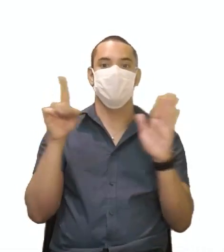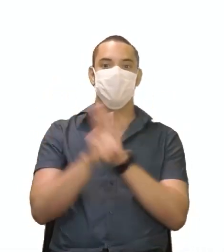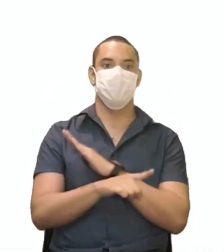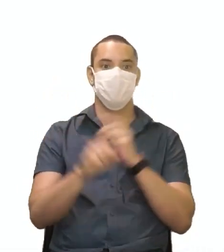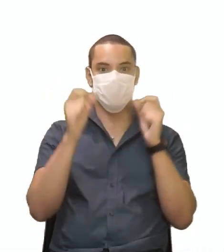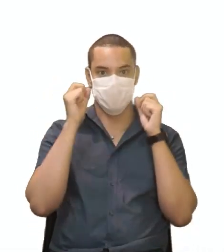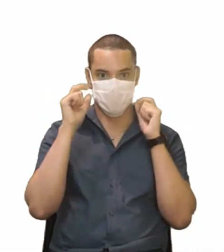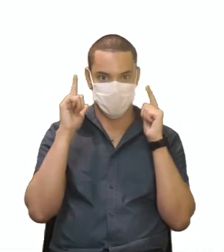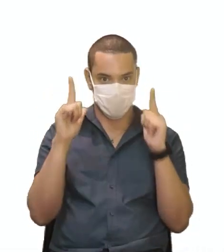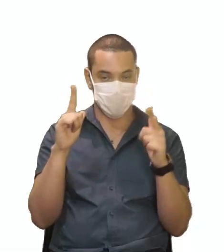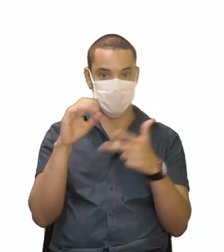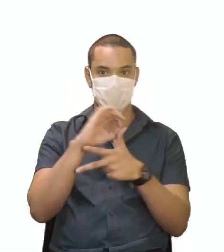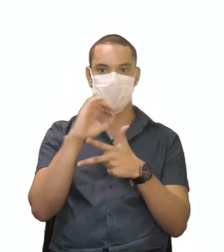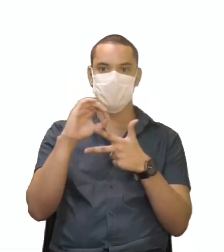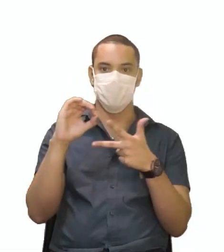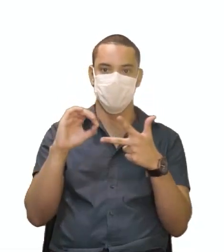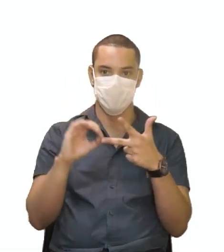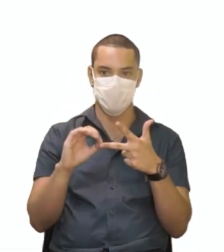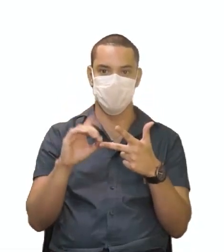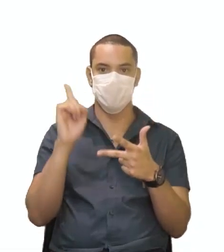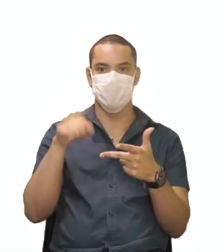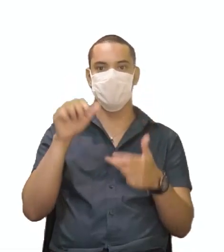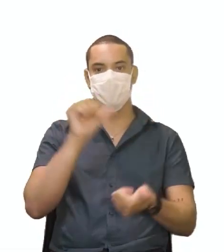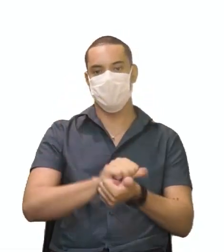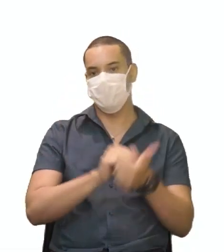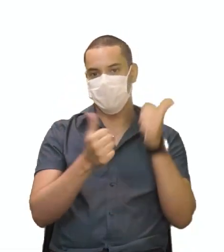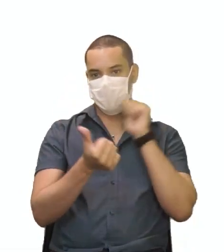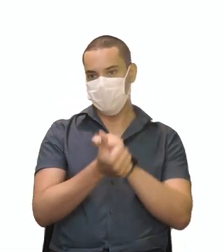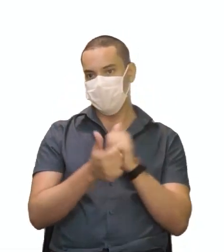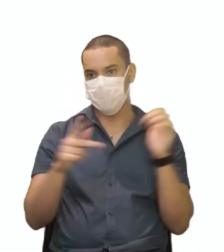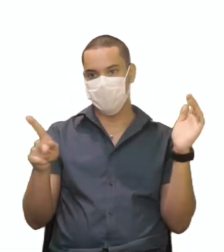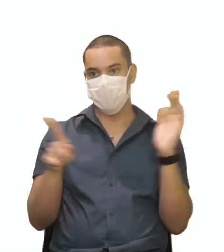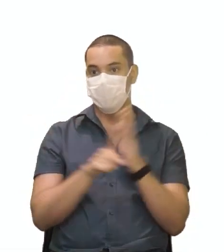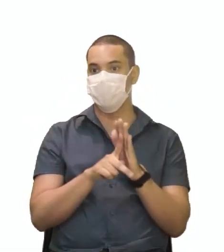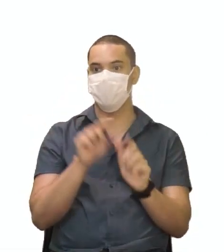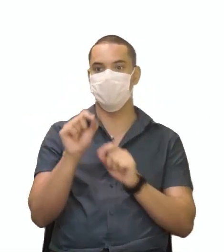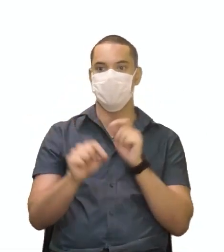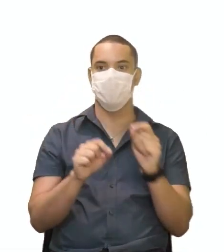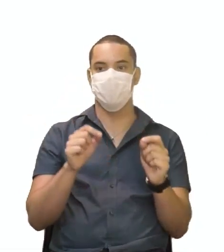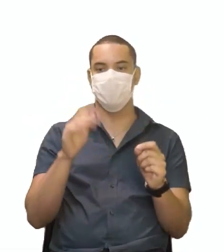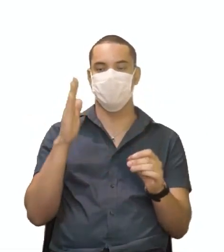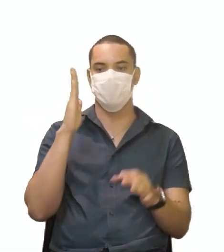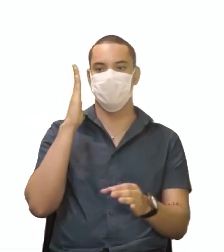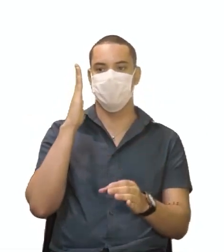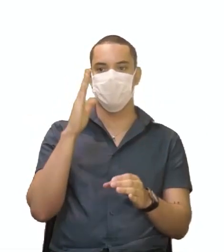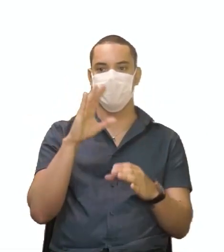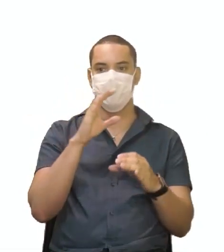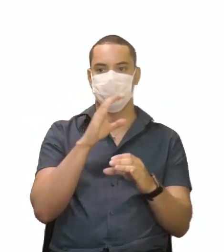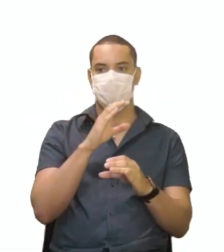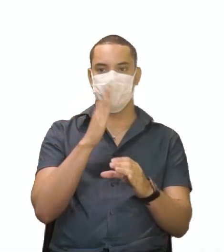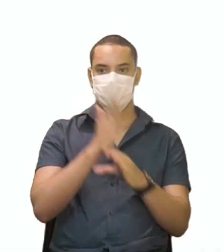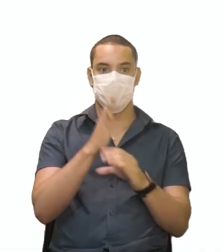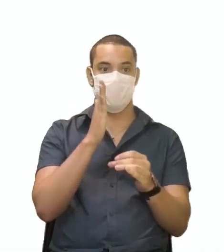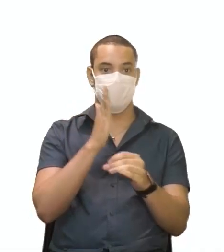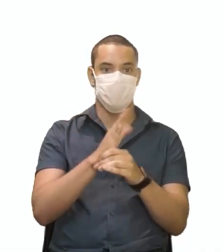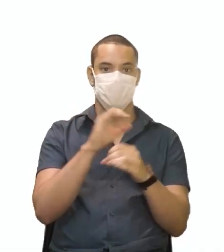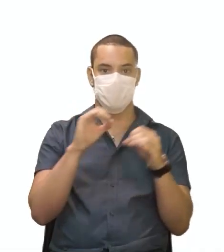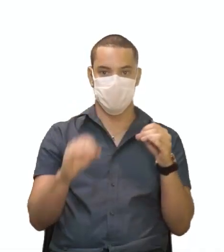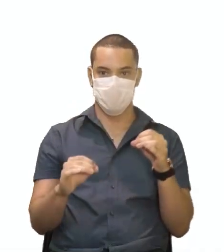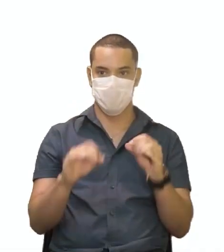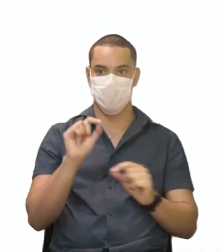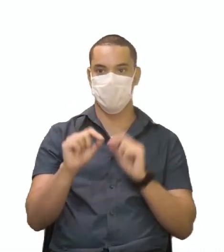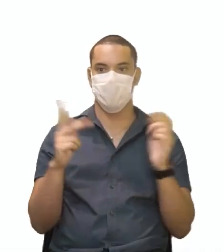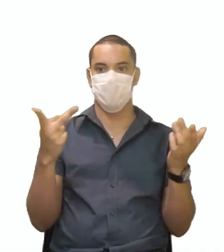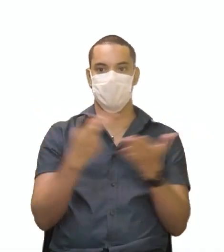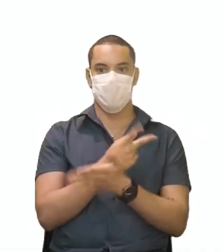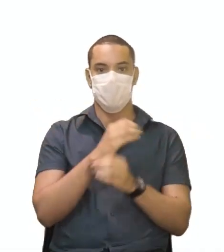Se liga! Como é que questão adaptada? Então, a gente tem o seguinte. A meiose caracteriza-se pela ocorrência de apenas